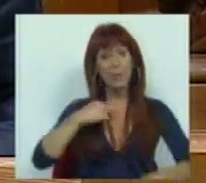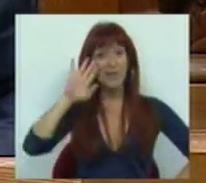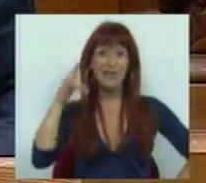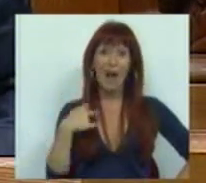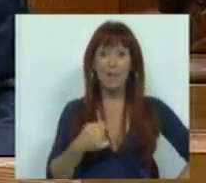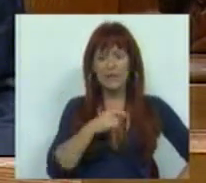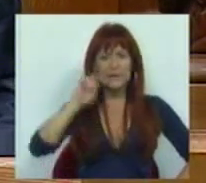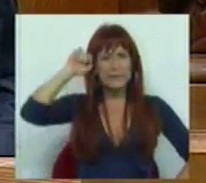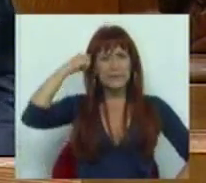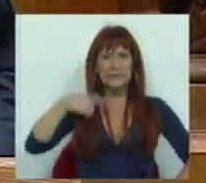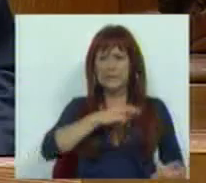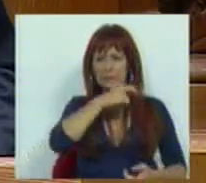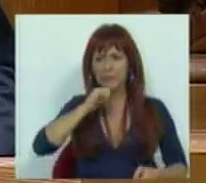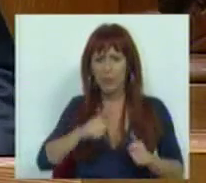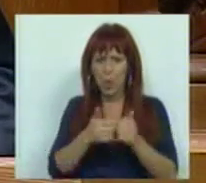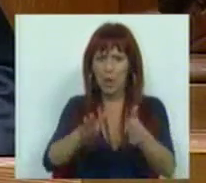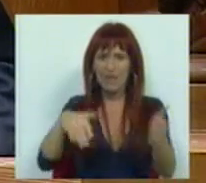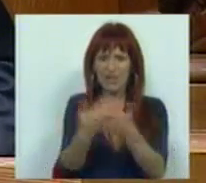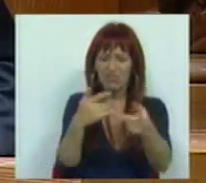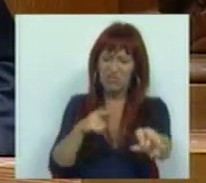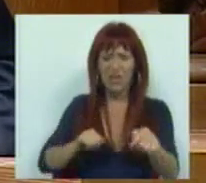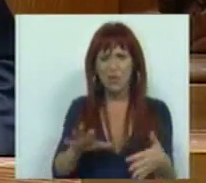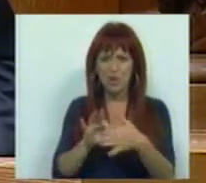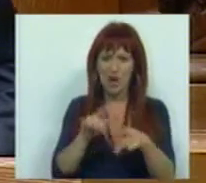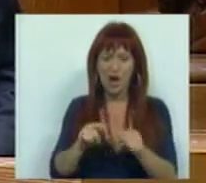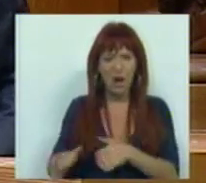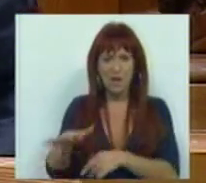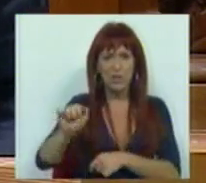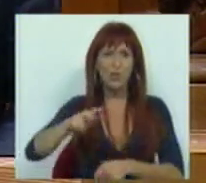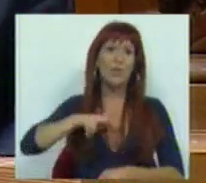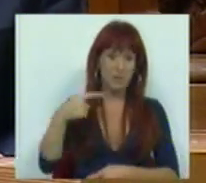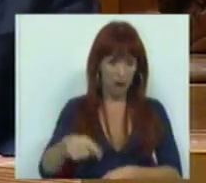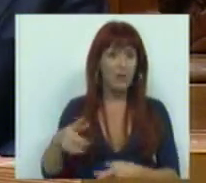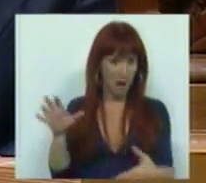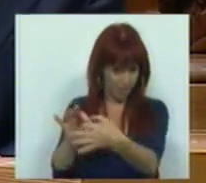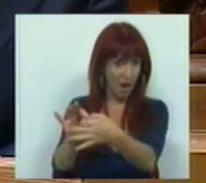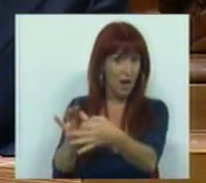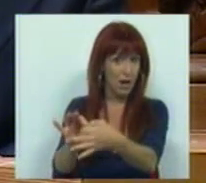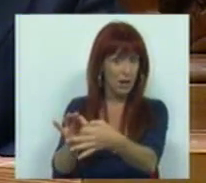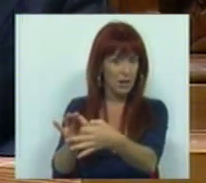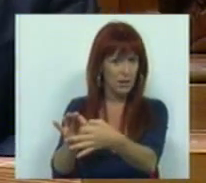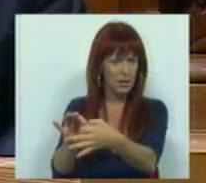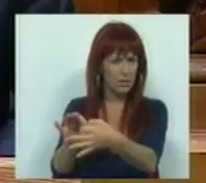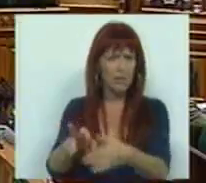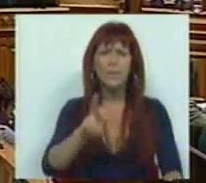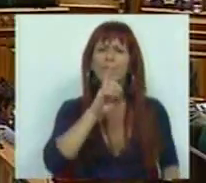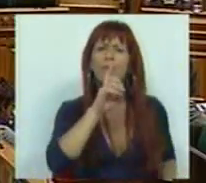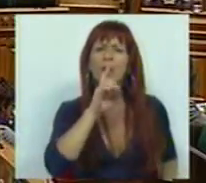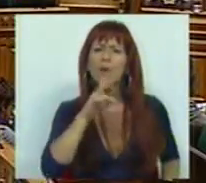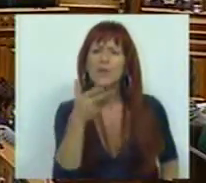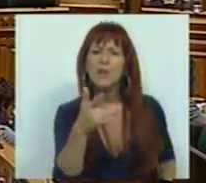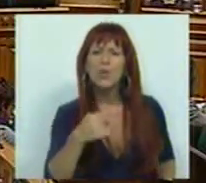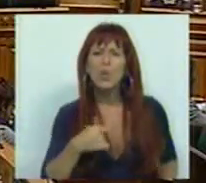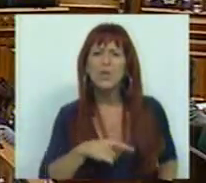que está comprometido com o caminho que nos conduziu à atual situação do país. A resposta a